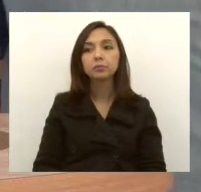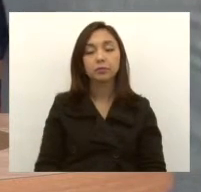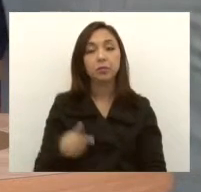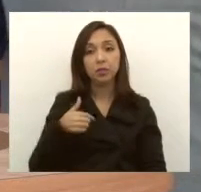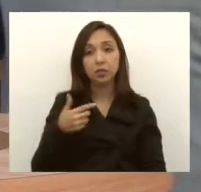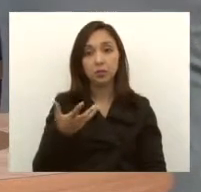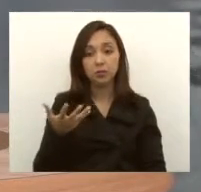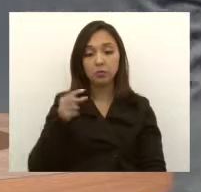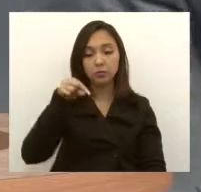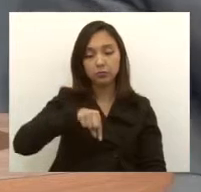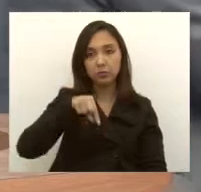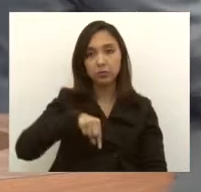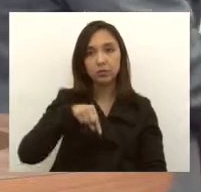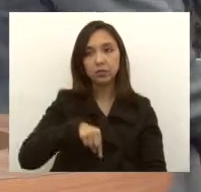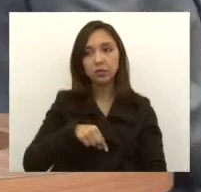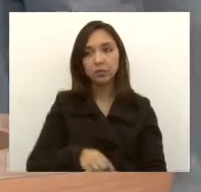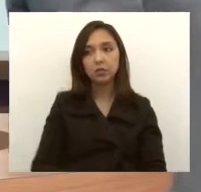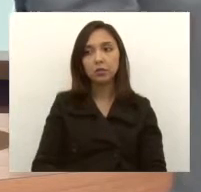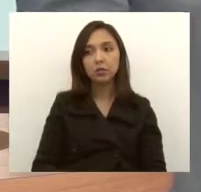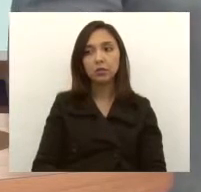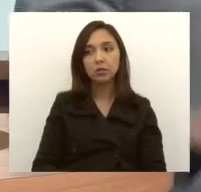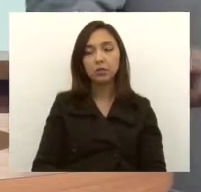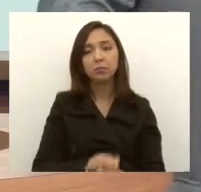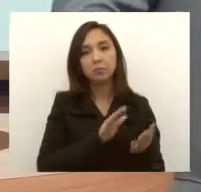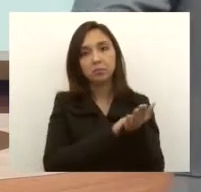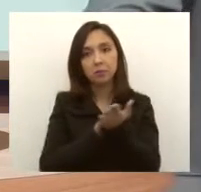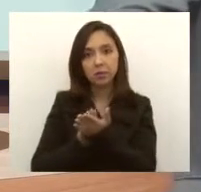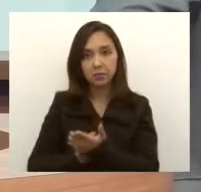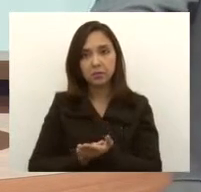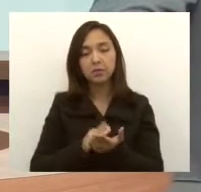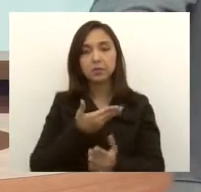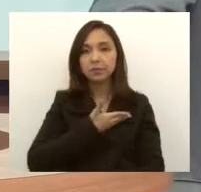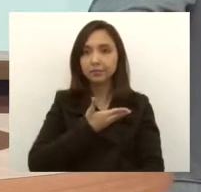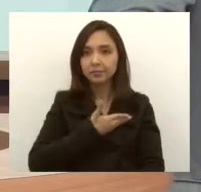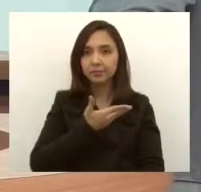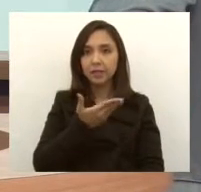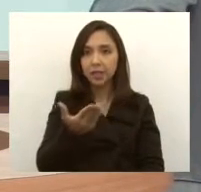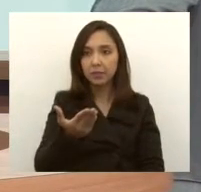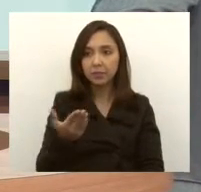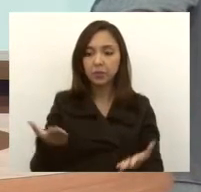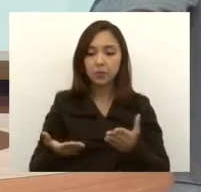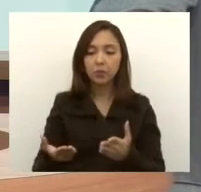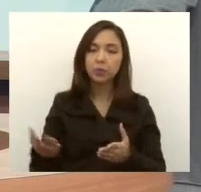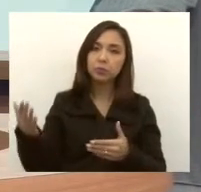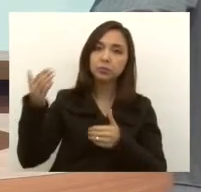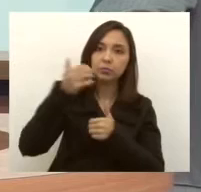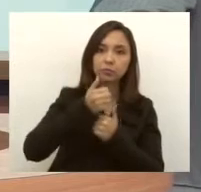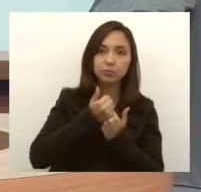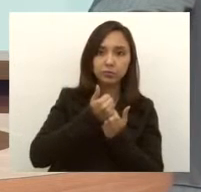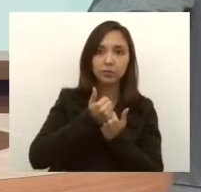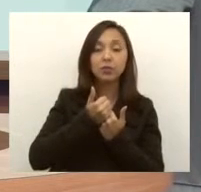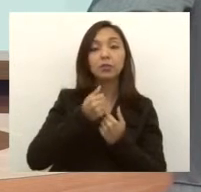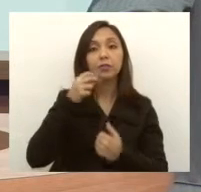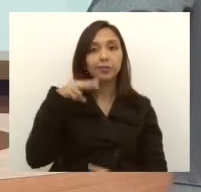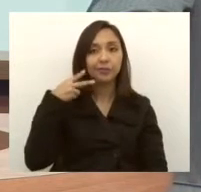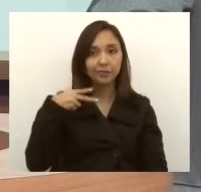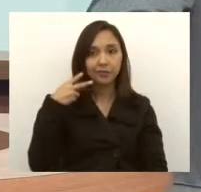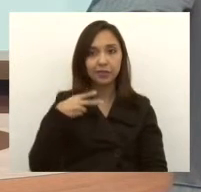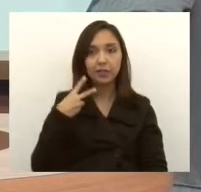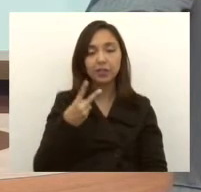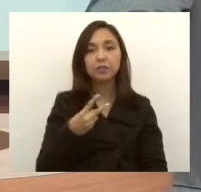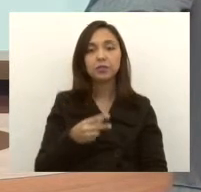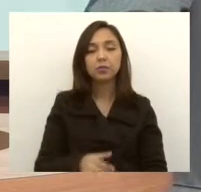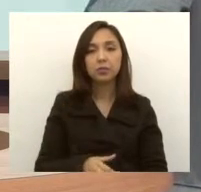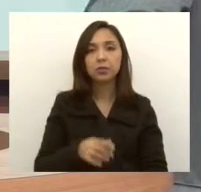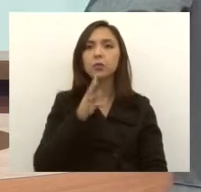deixar de usar essa tribuna para parabenizar esse grande amigo que hoje aqui assume a Câmara como vereador.